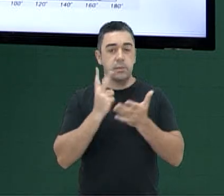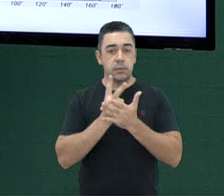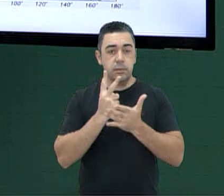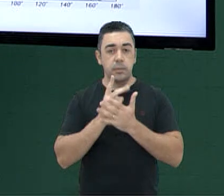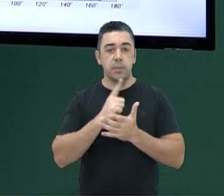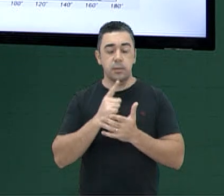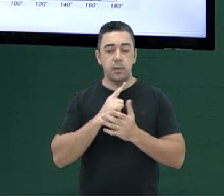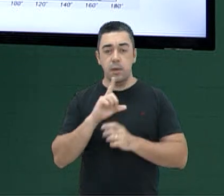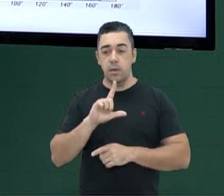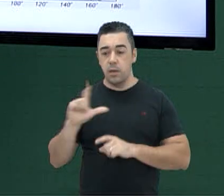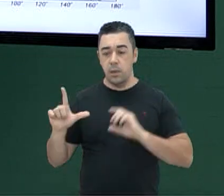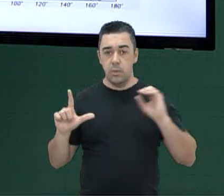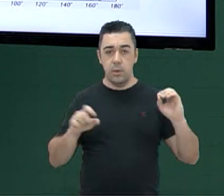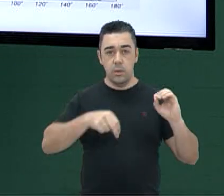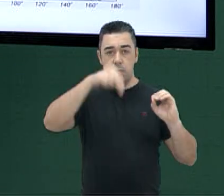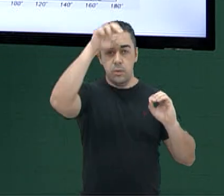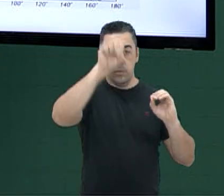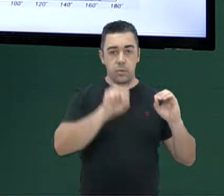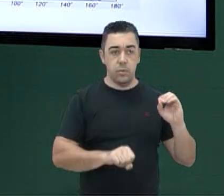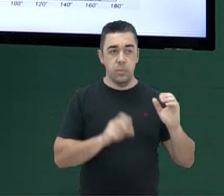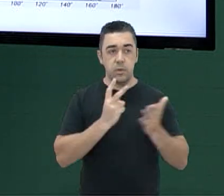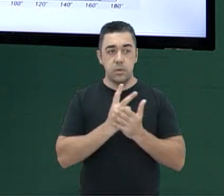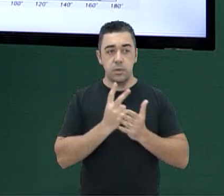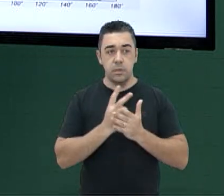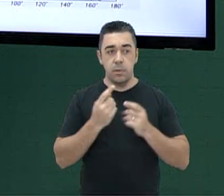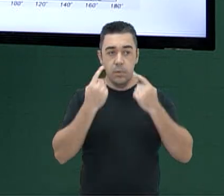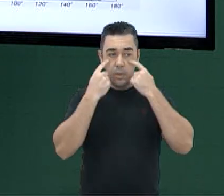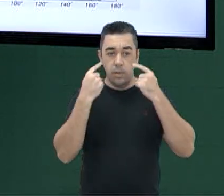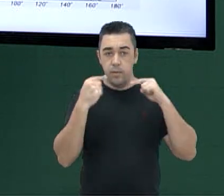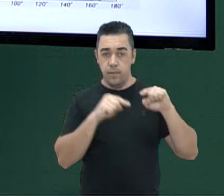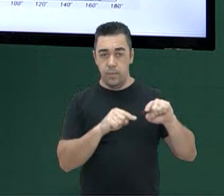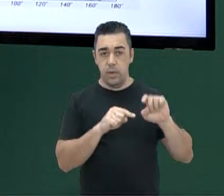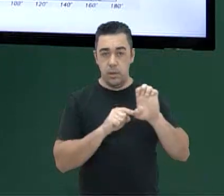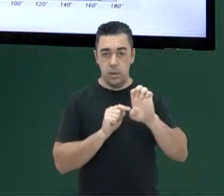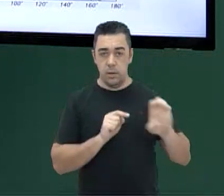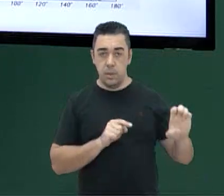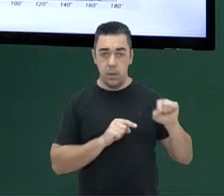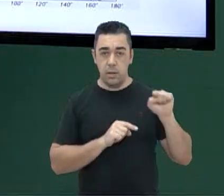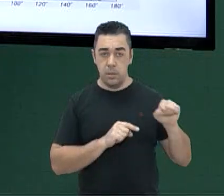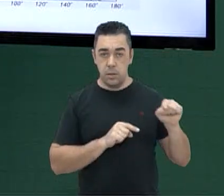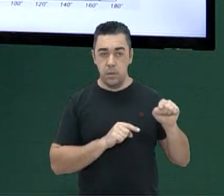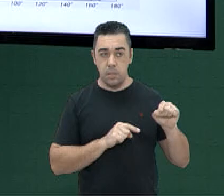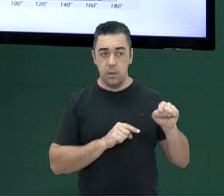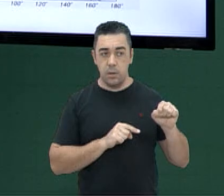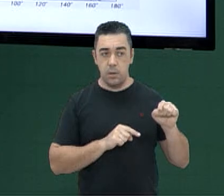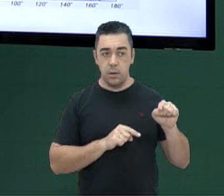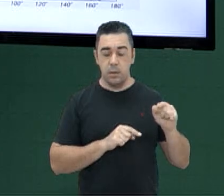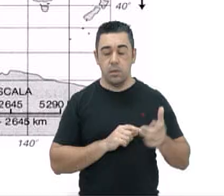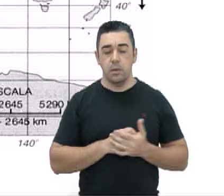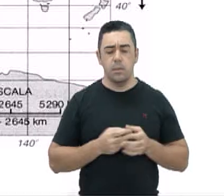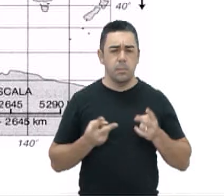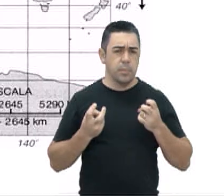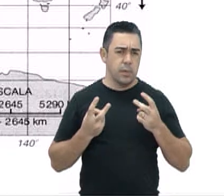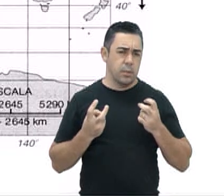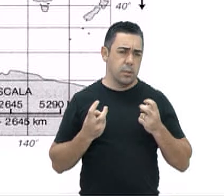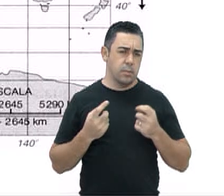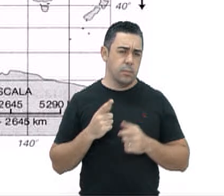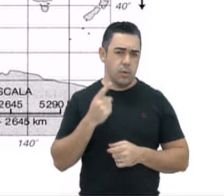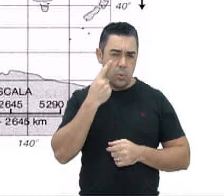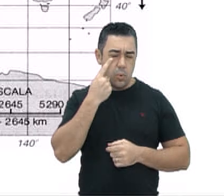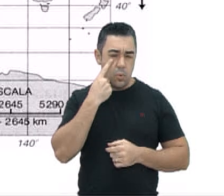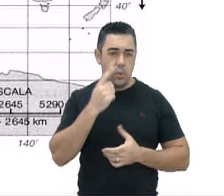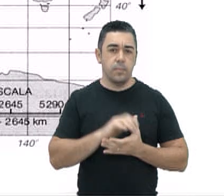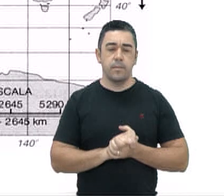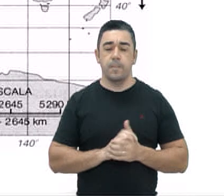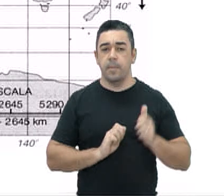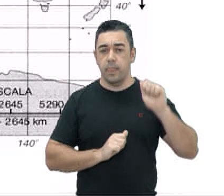ventos, que se você olhar nesse mapa vai estar no canto inferior esquerdo da tela. Observando com bastante calma, você está vendo